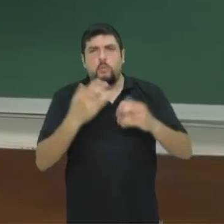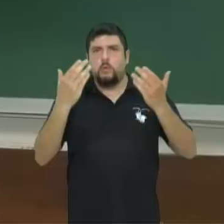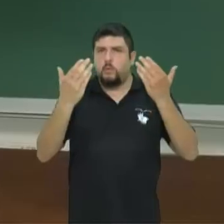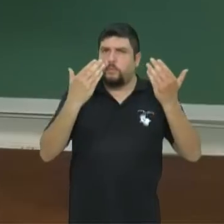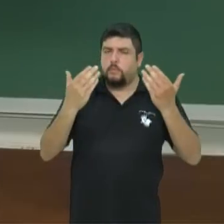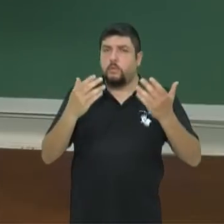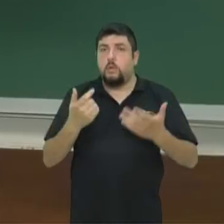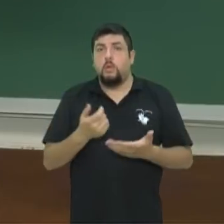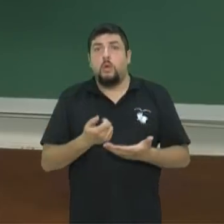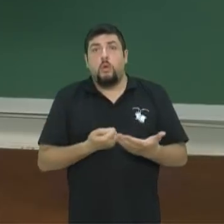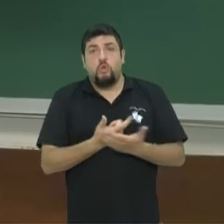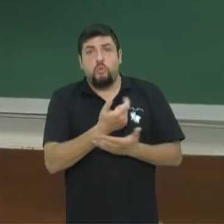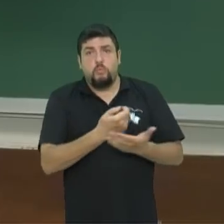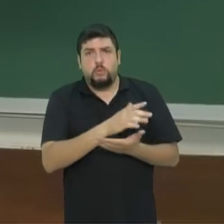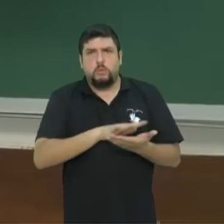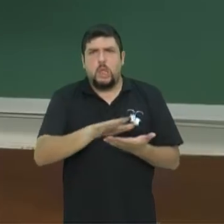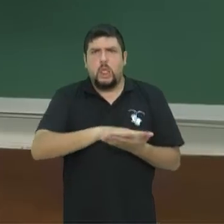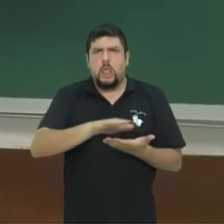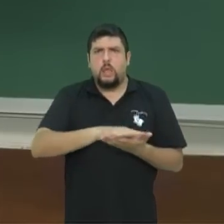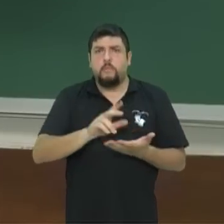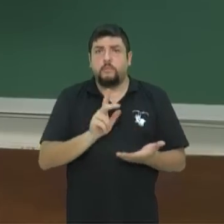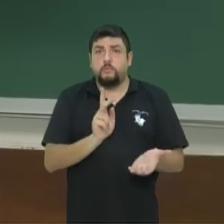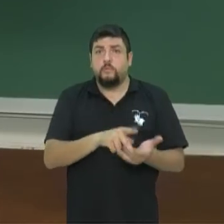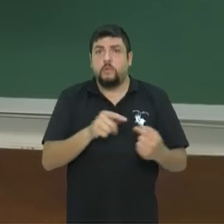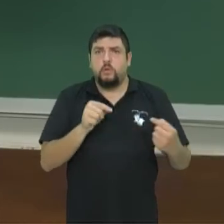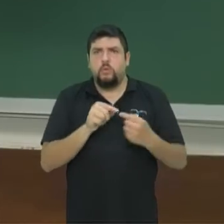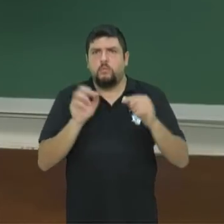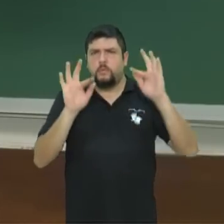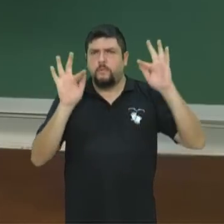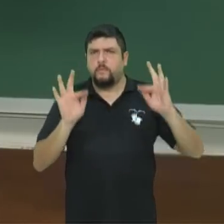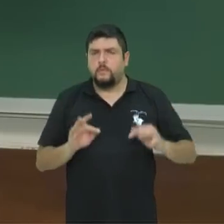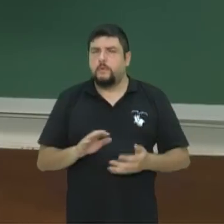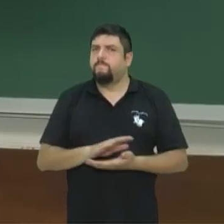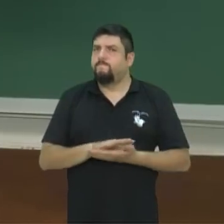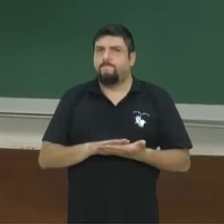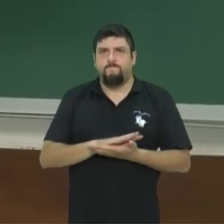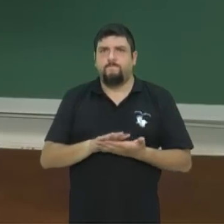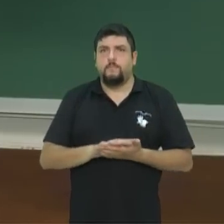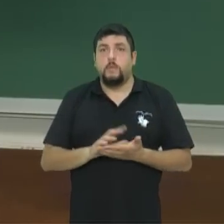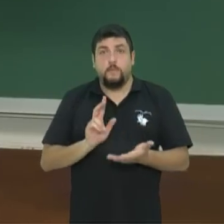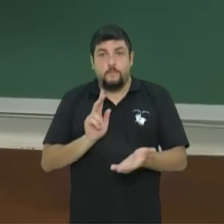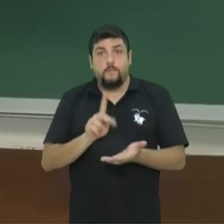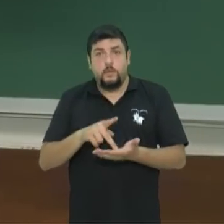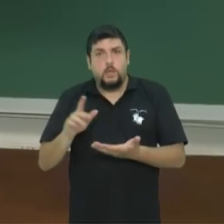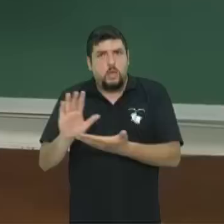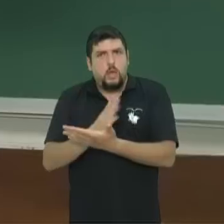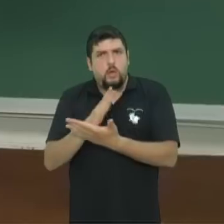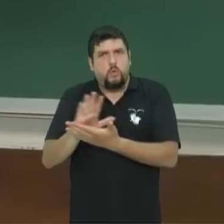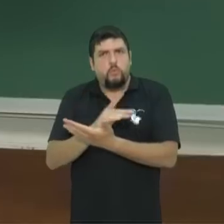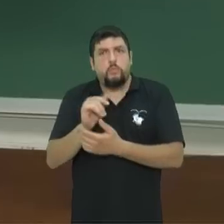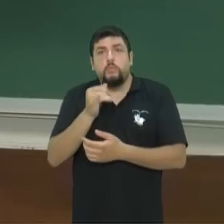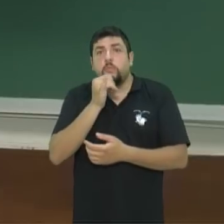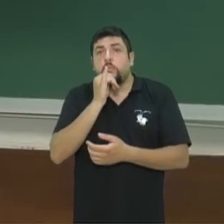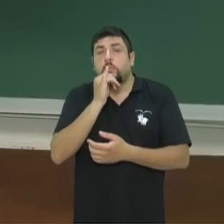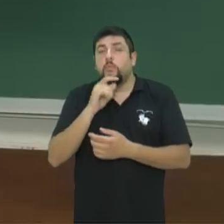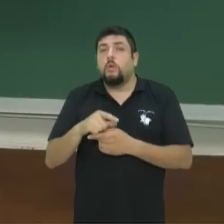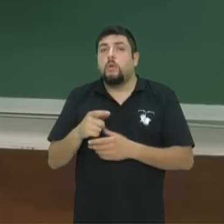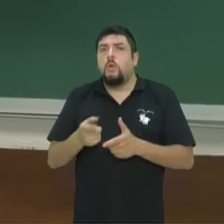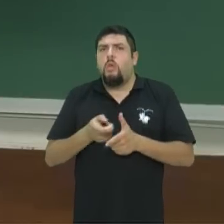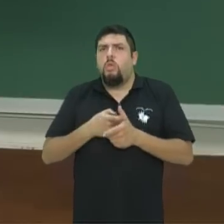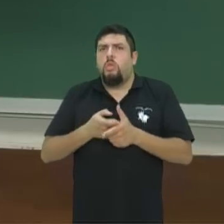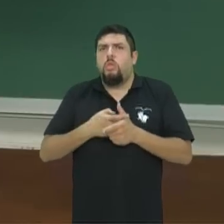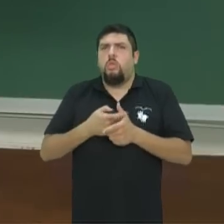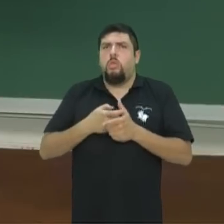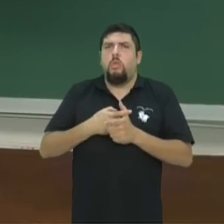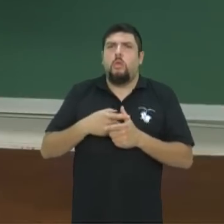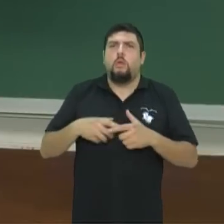consumismo não é sinônimo de felicidade. Pelo contrário, quando as pessoas se veem numa situação de desespero, porque tem muitas dívidas a